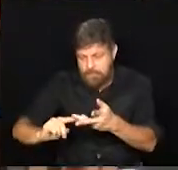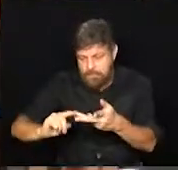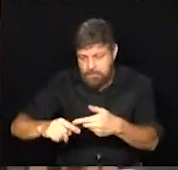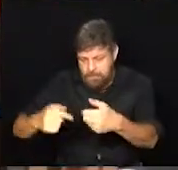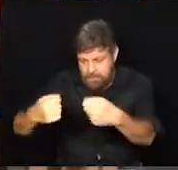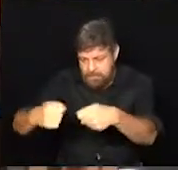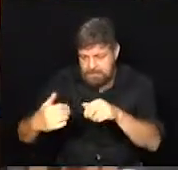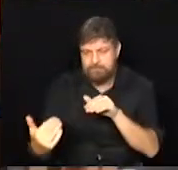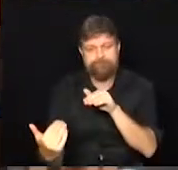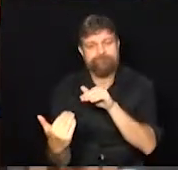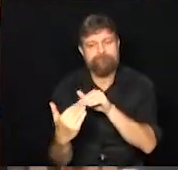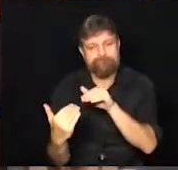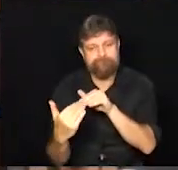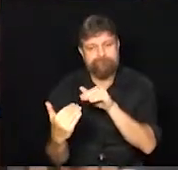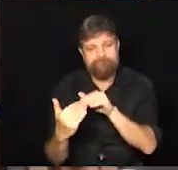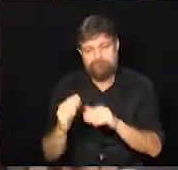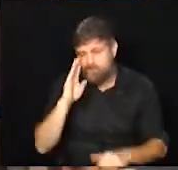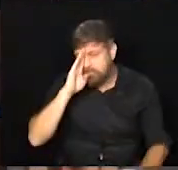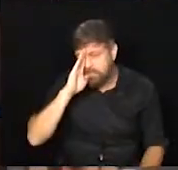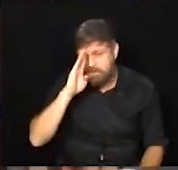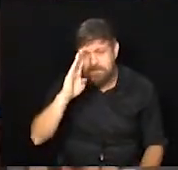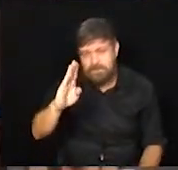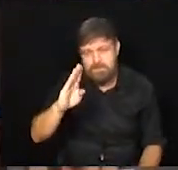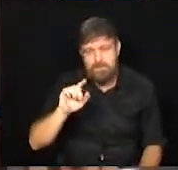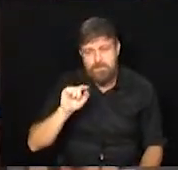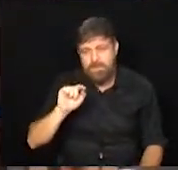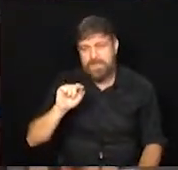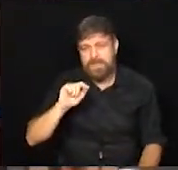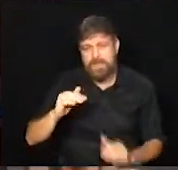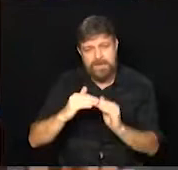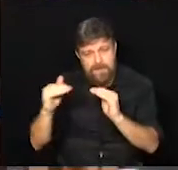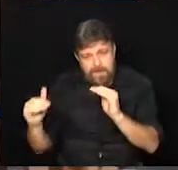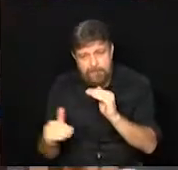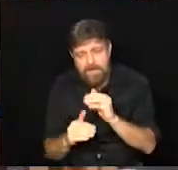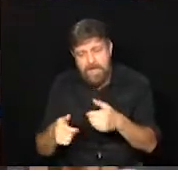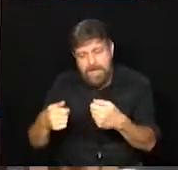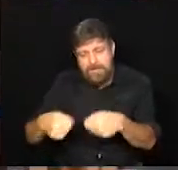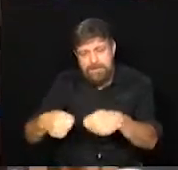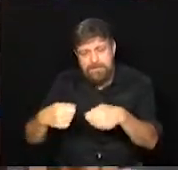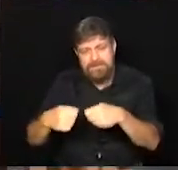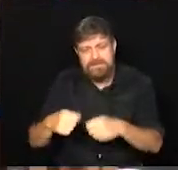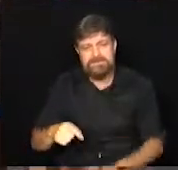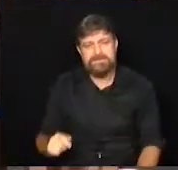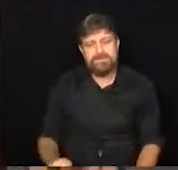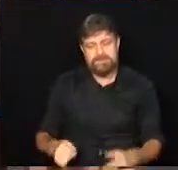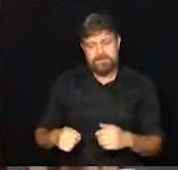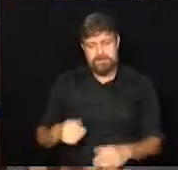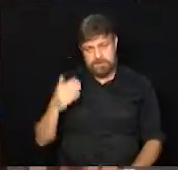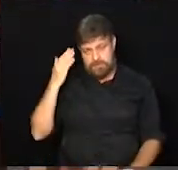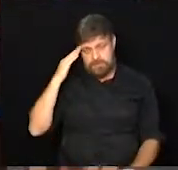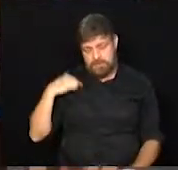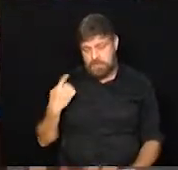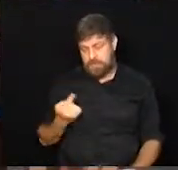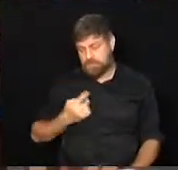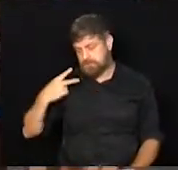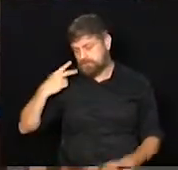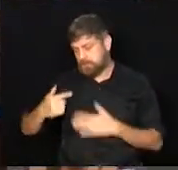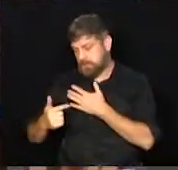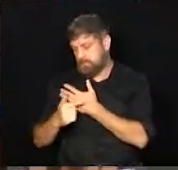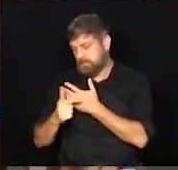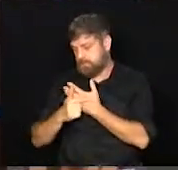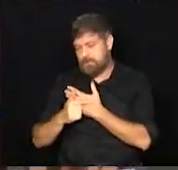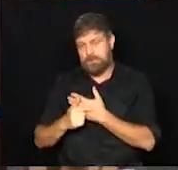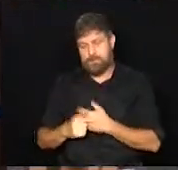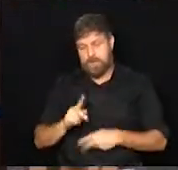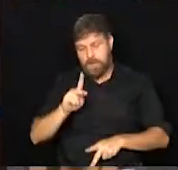da população e, principalmente, da necessidade daqueles que mais precisam, que eu entendo que isso tem que ser o papel de